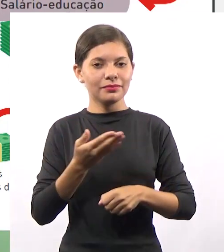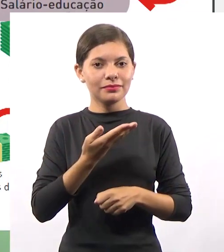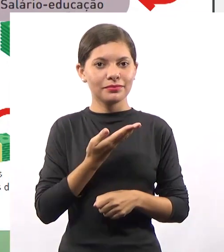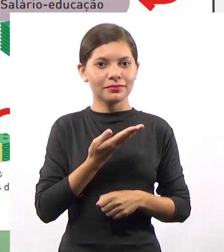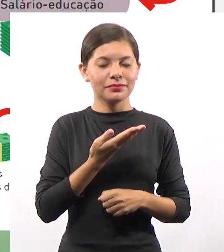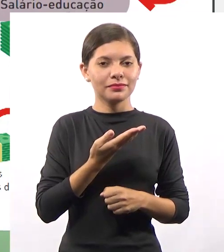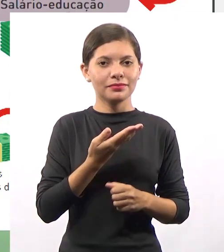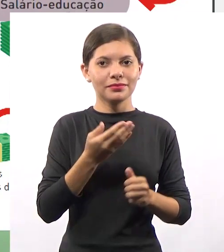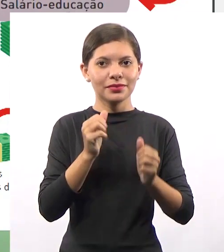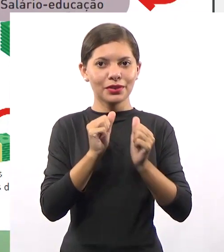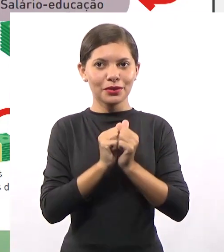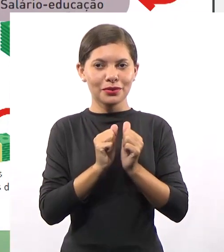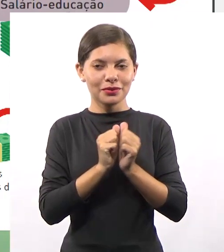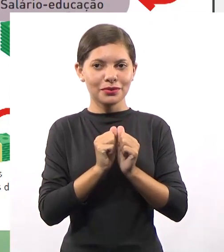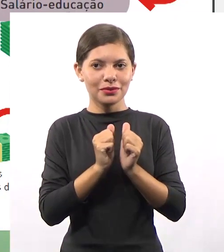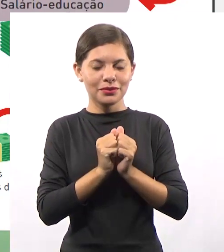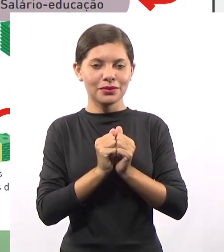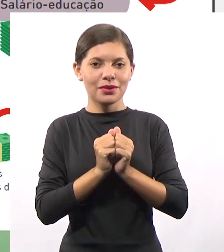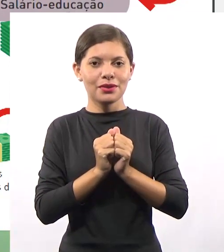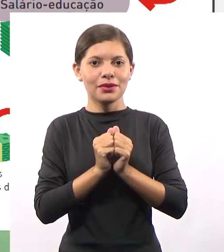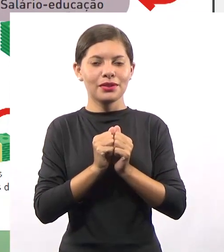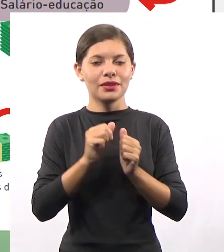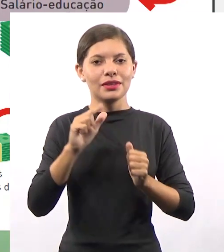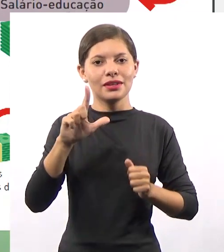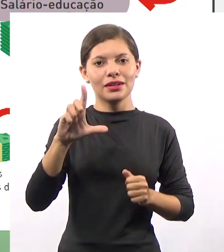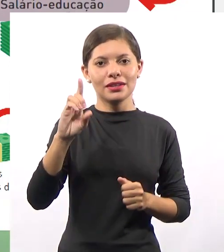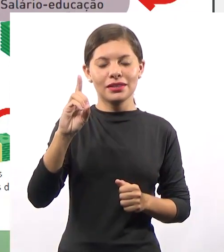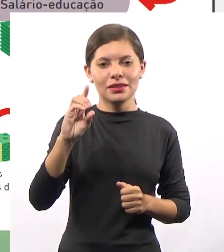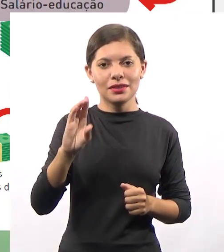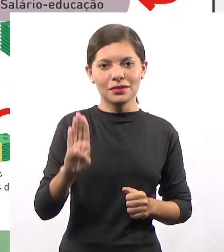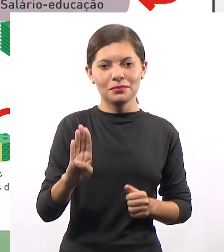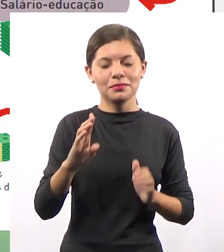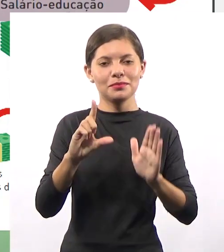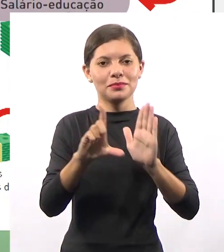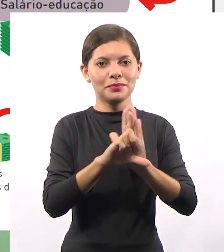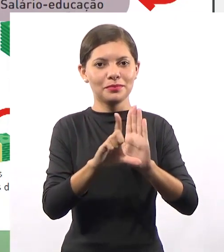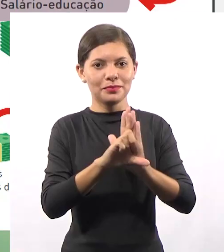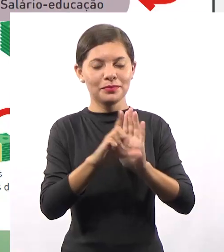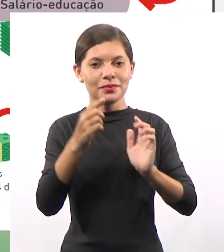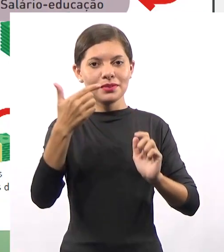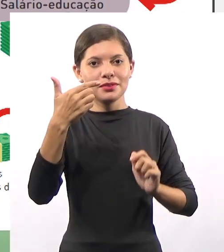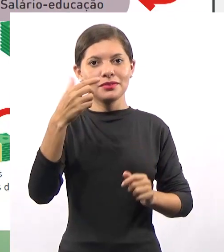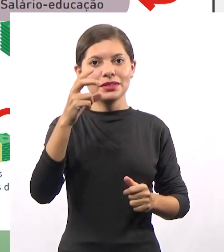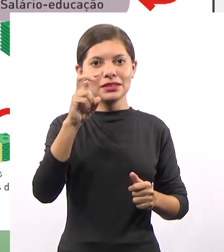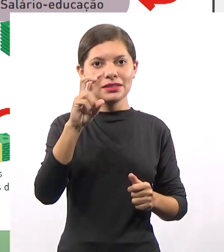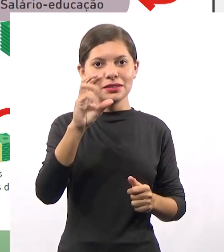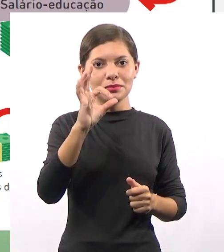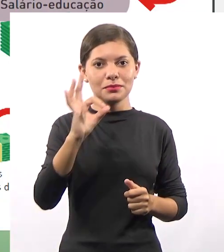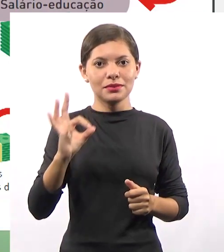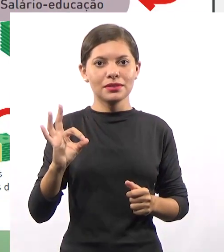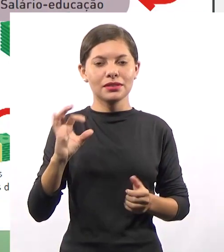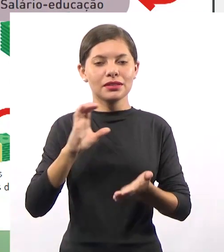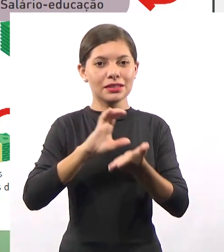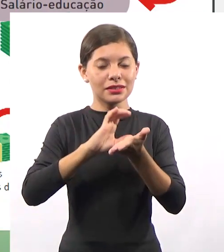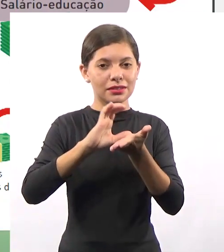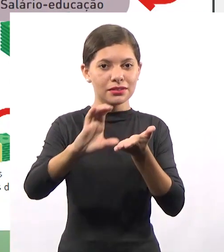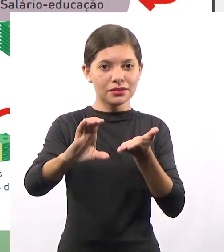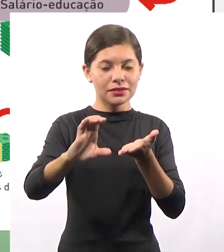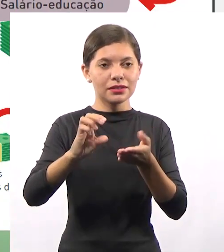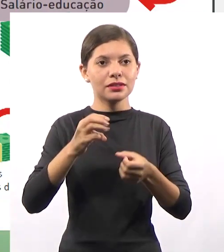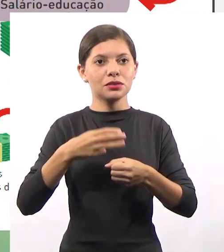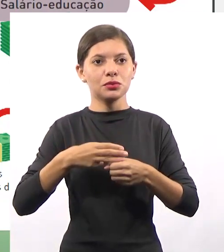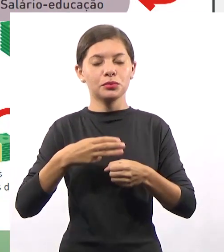ancorado aí nas disposições da LDB, a gente tem que 25% das transferências